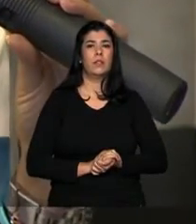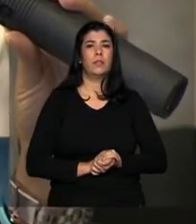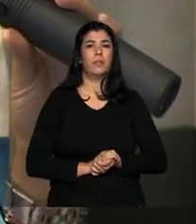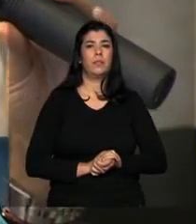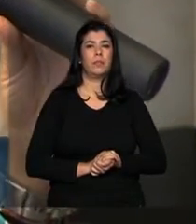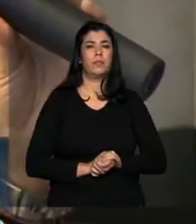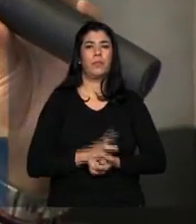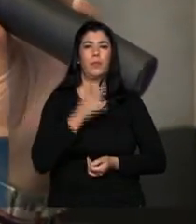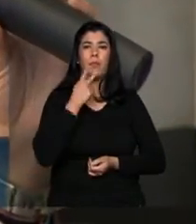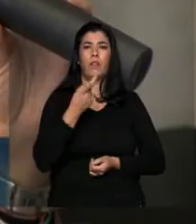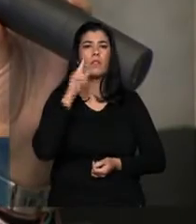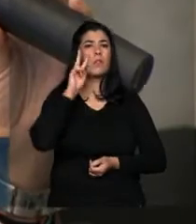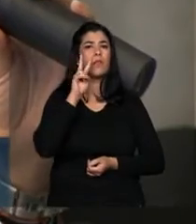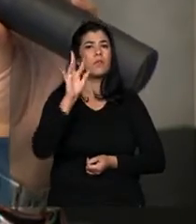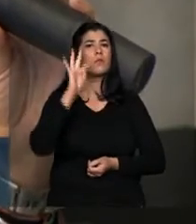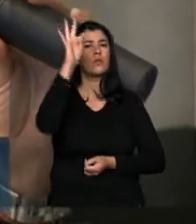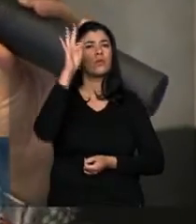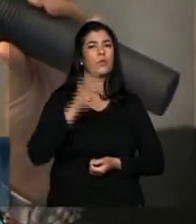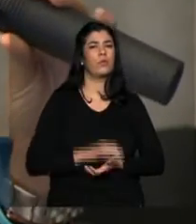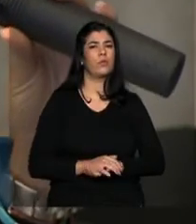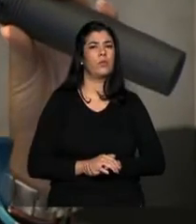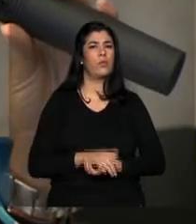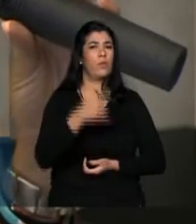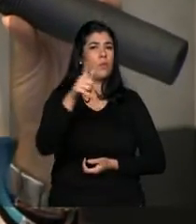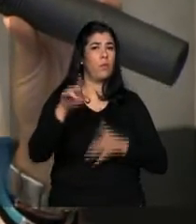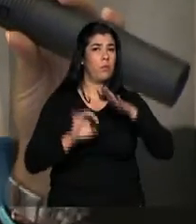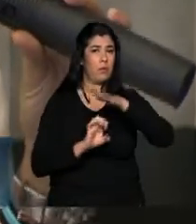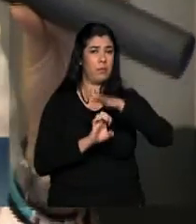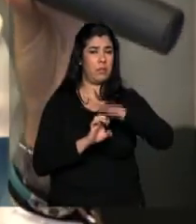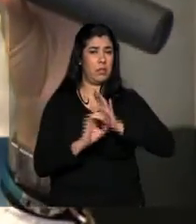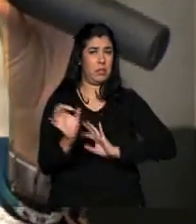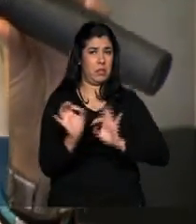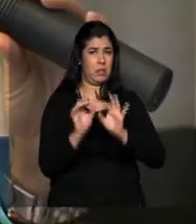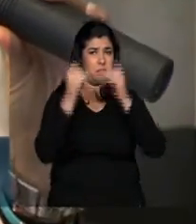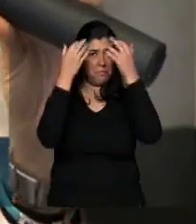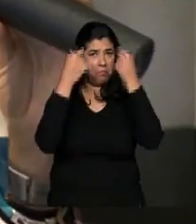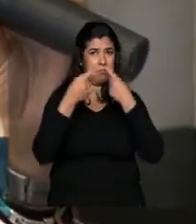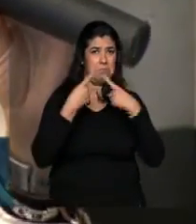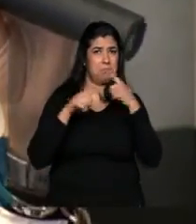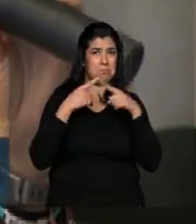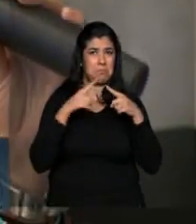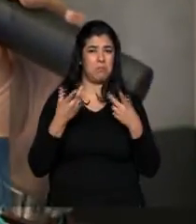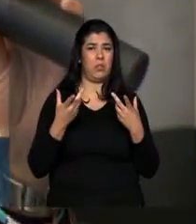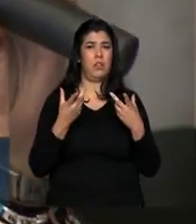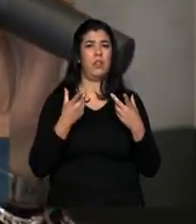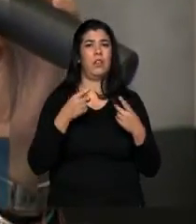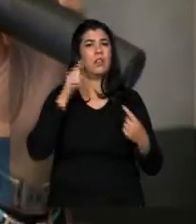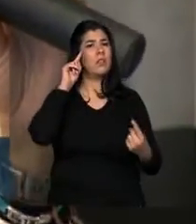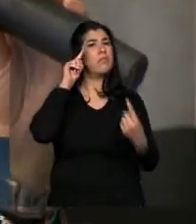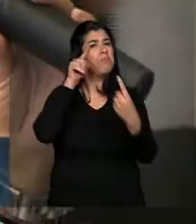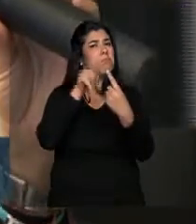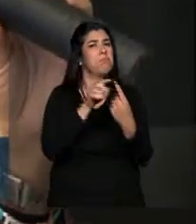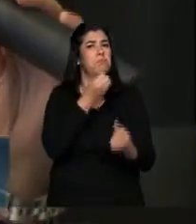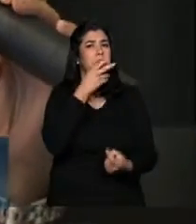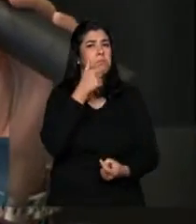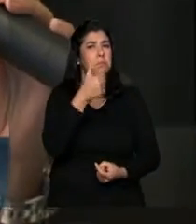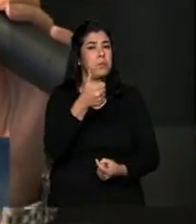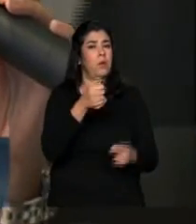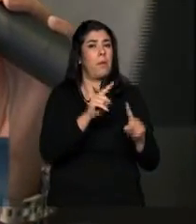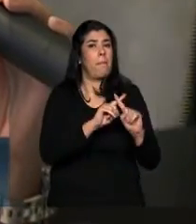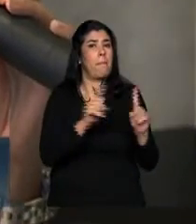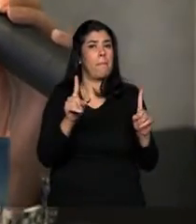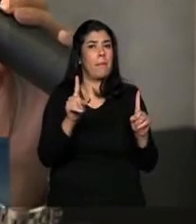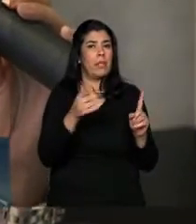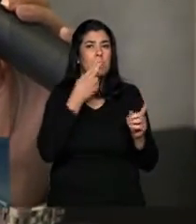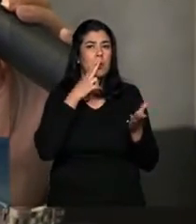Essa questão da previsibilidade e outra questão que muitos empresários estão falando que o plano tem intenções nobres, mas é uma grande carta de